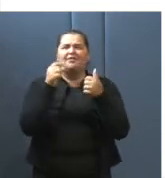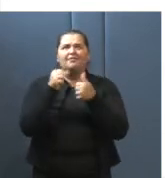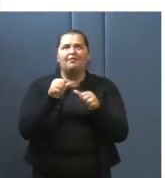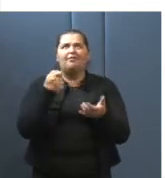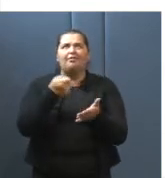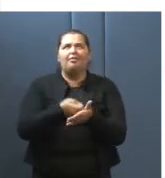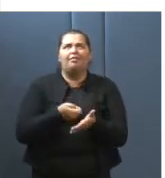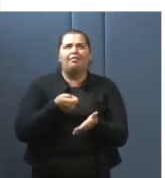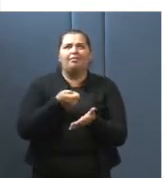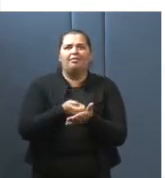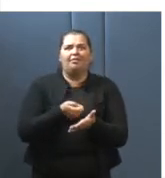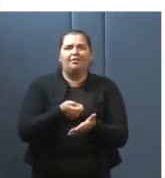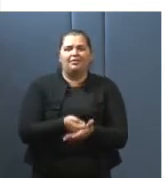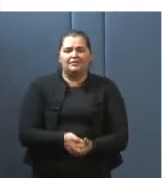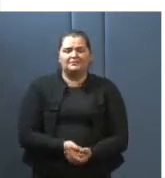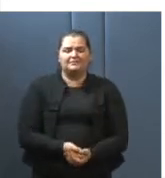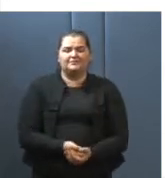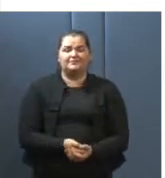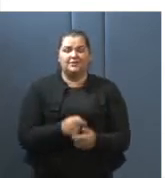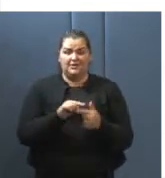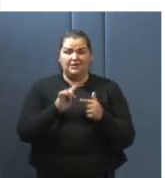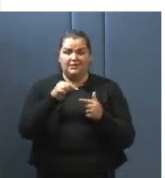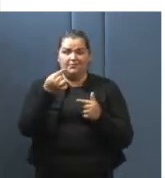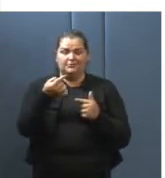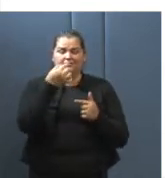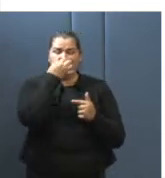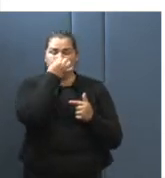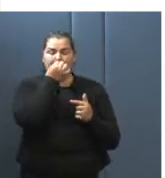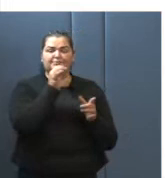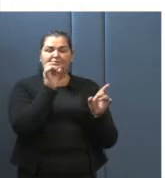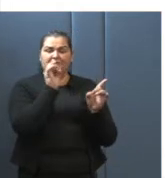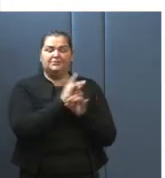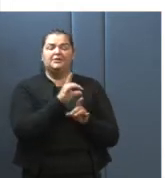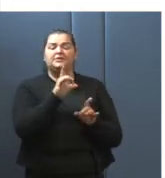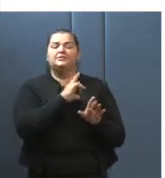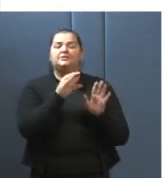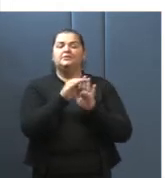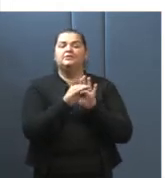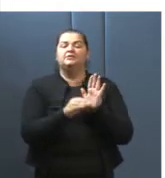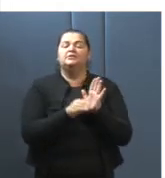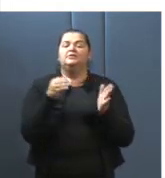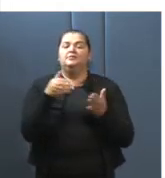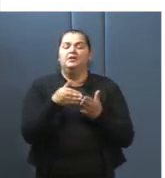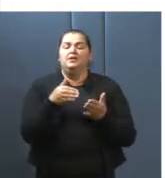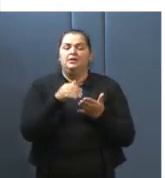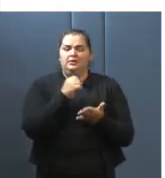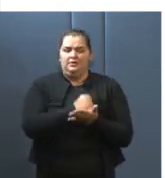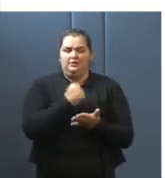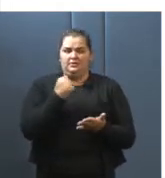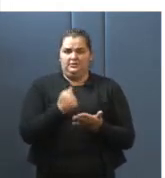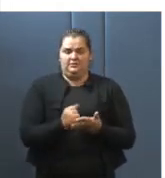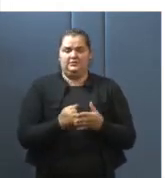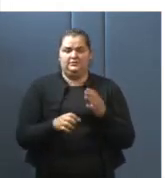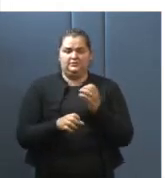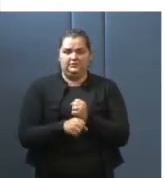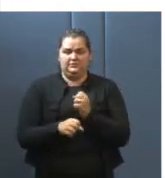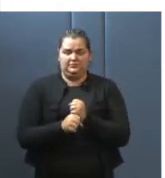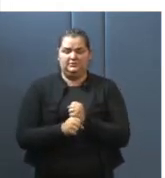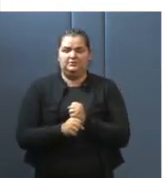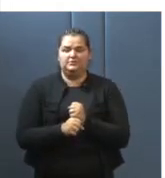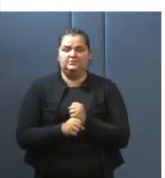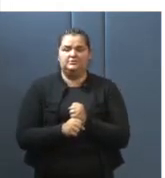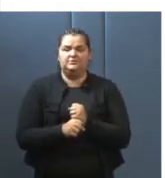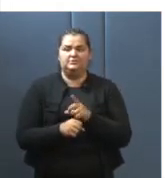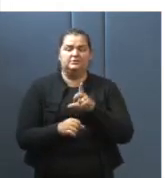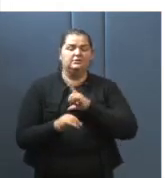maçante. Logo em seguida finalizamos com a versão final do contrato de rescalonamento de dívida, com seus requisitos